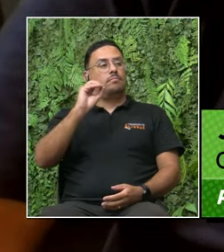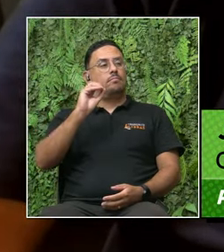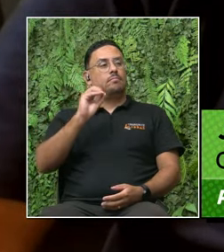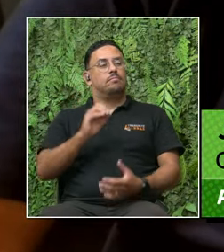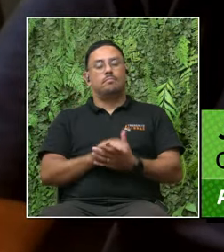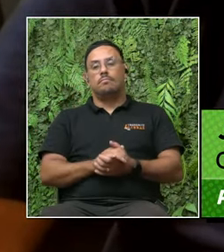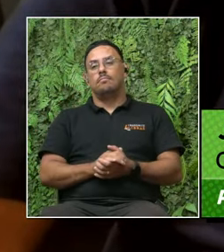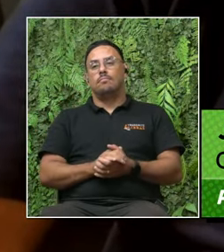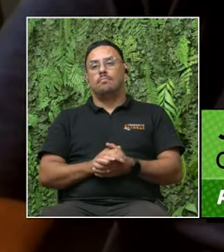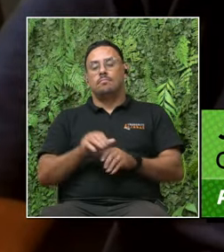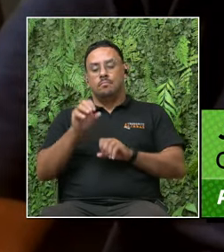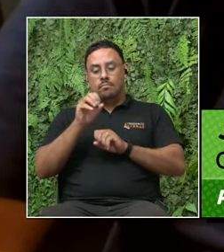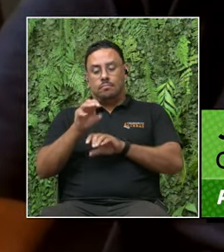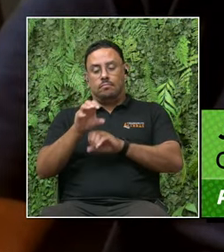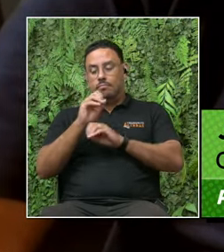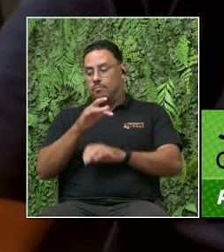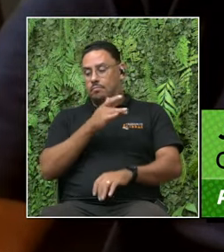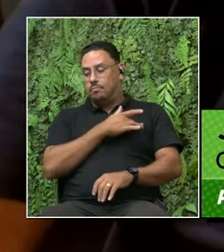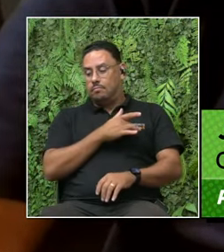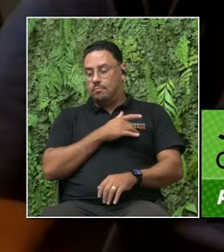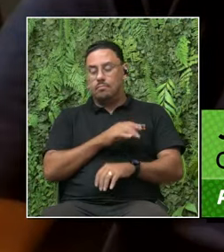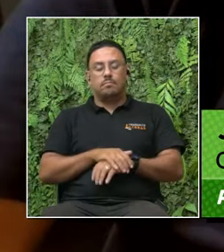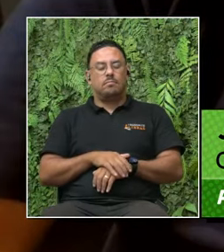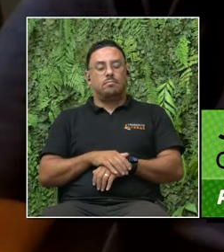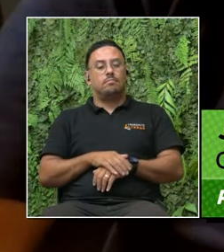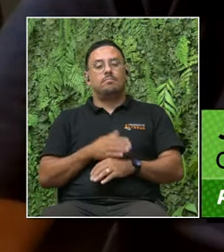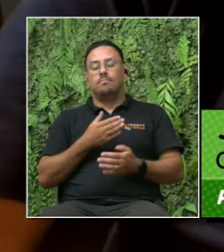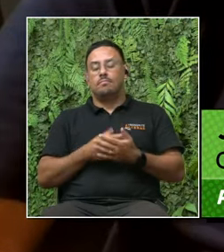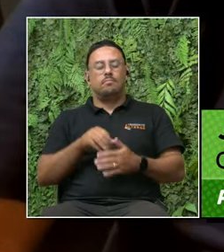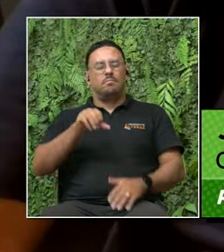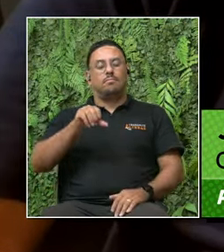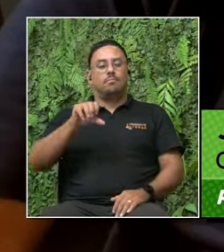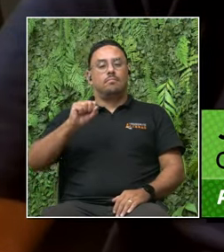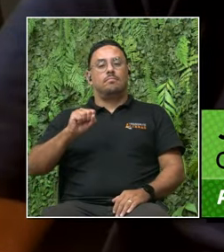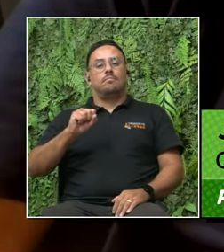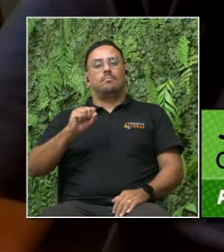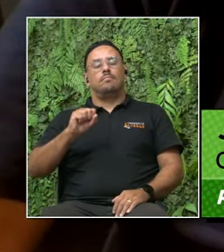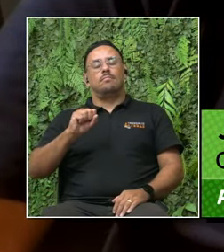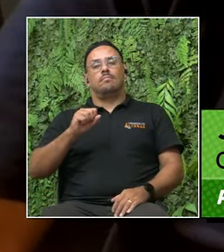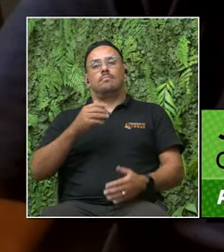para o treinador segundo Nossa eu não perco 98 esportes de jeito